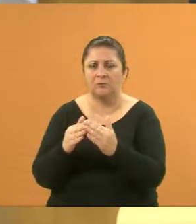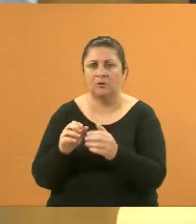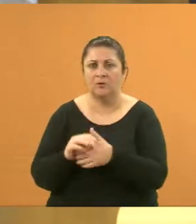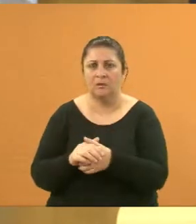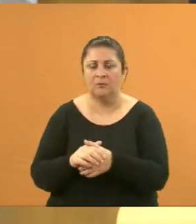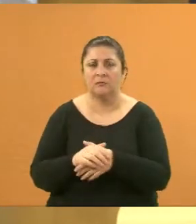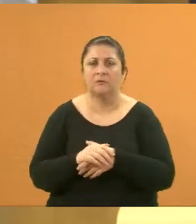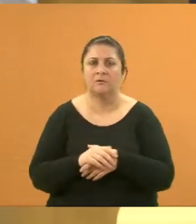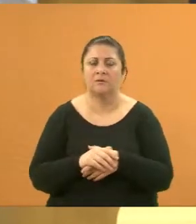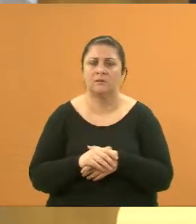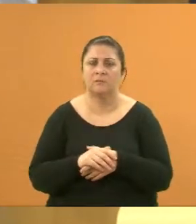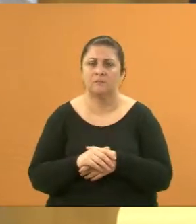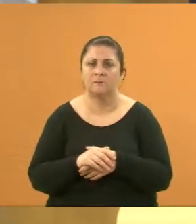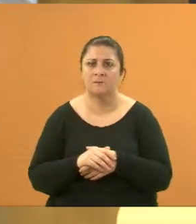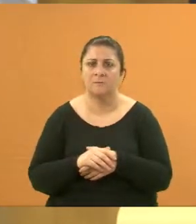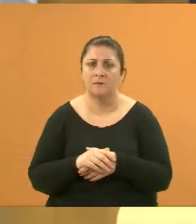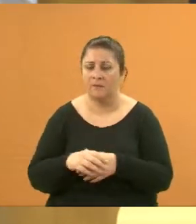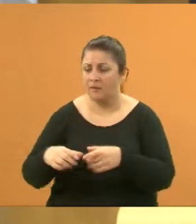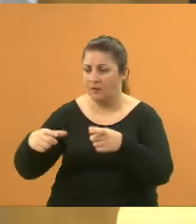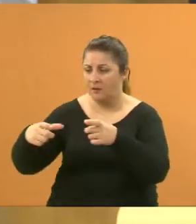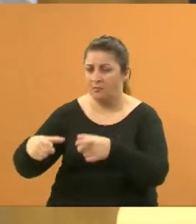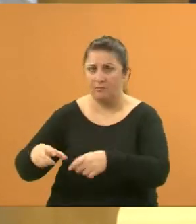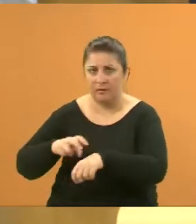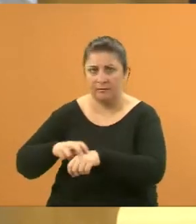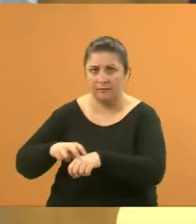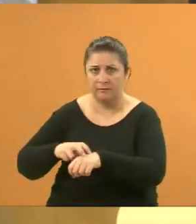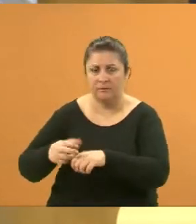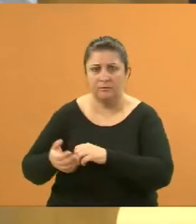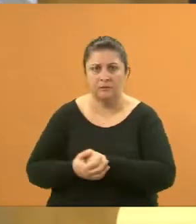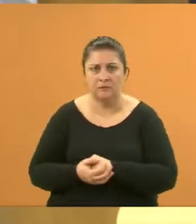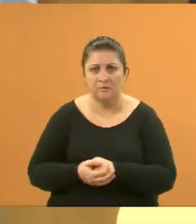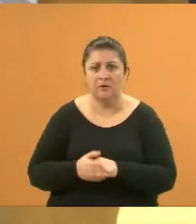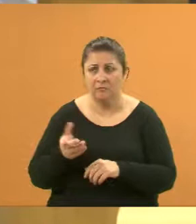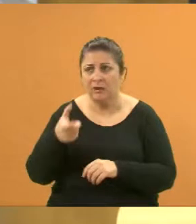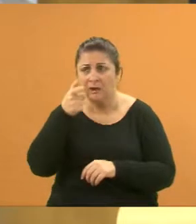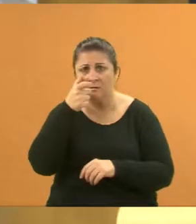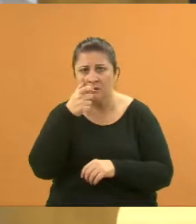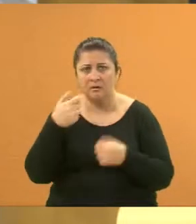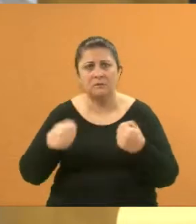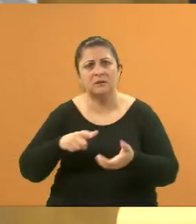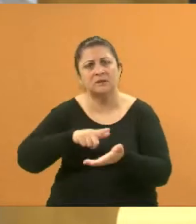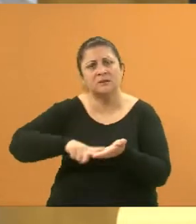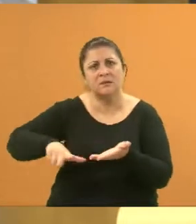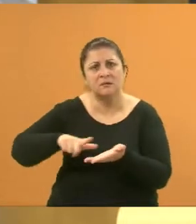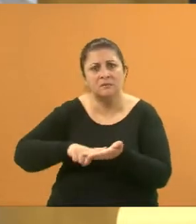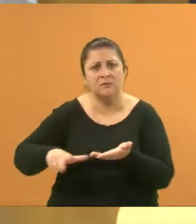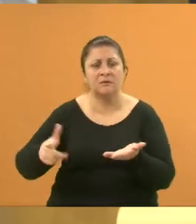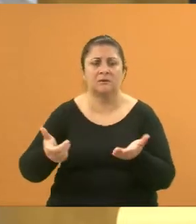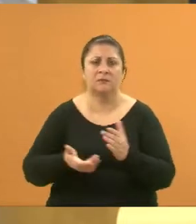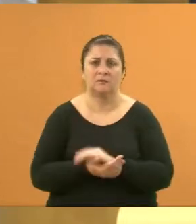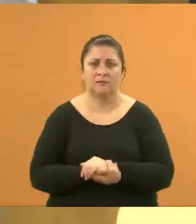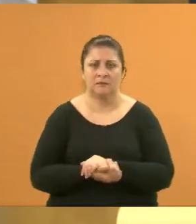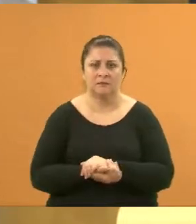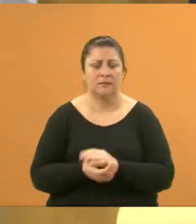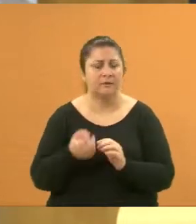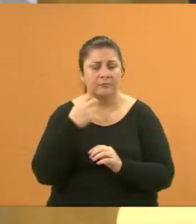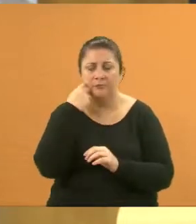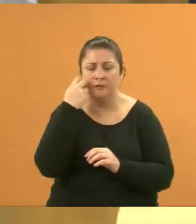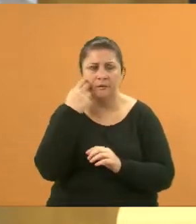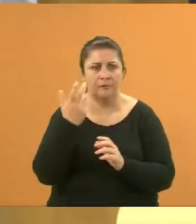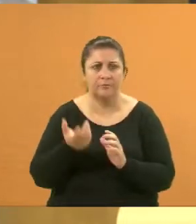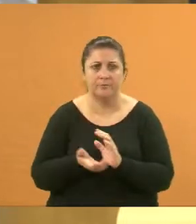Siqueira, aquela área verde, vai lá, precisa dar uma limpada lá, está uma